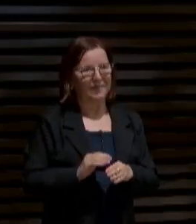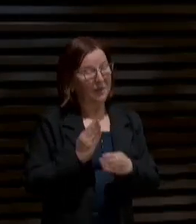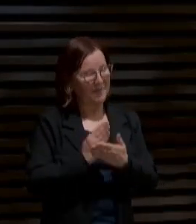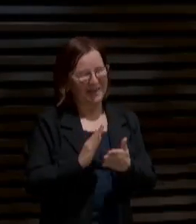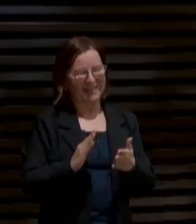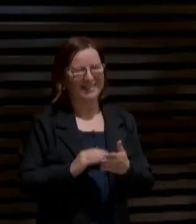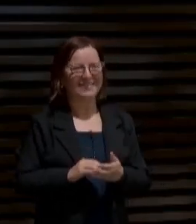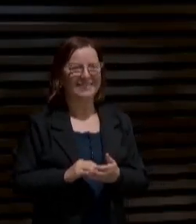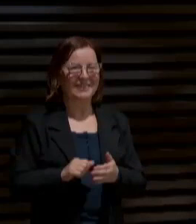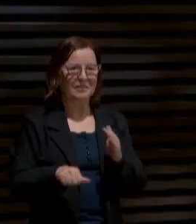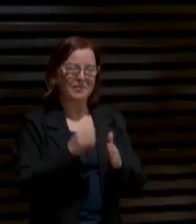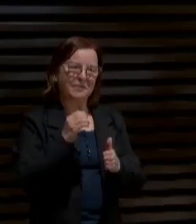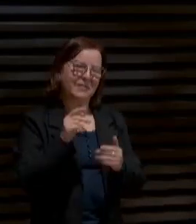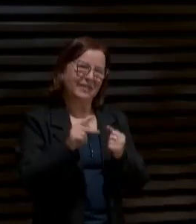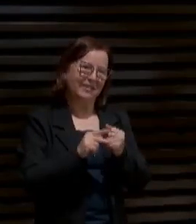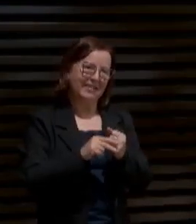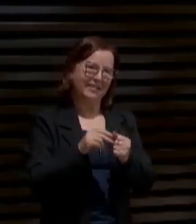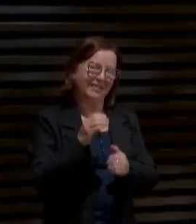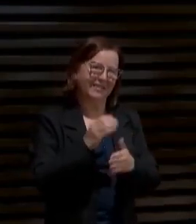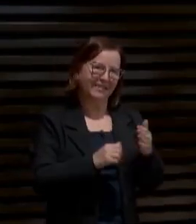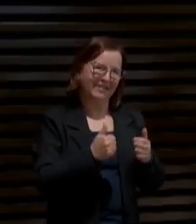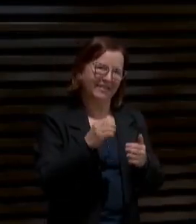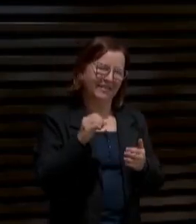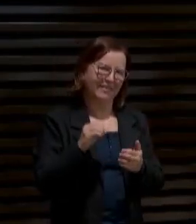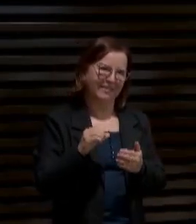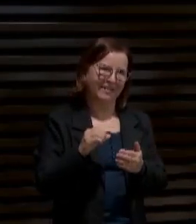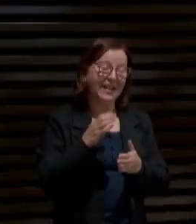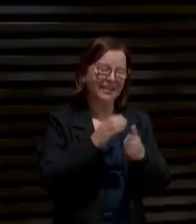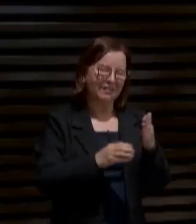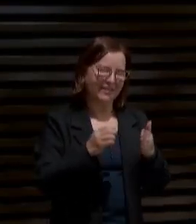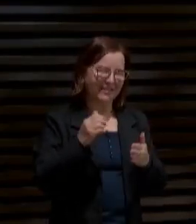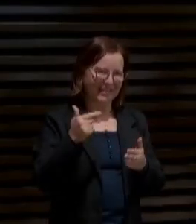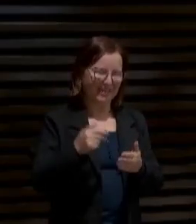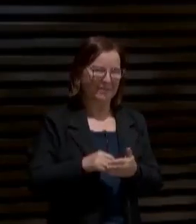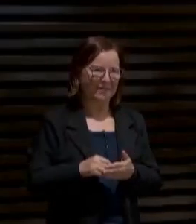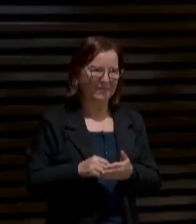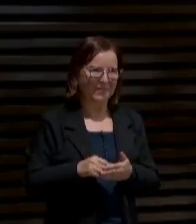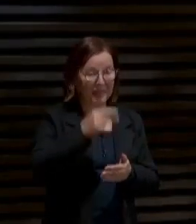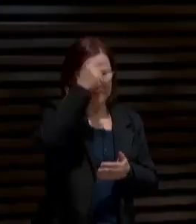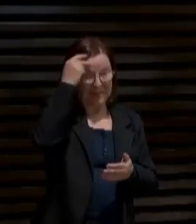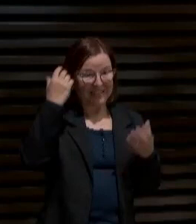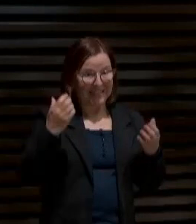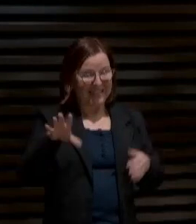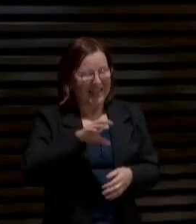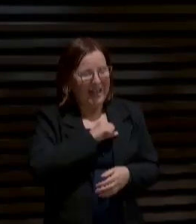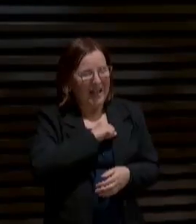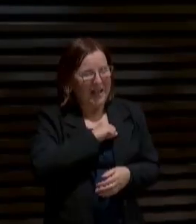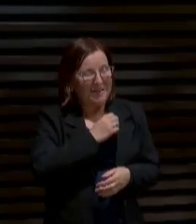3 10 e 11 bom juntos Pois aquele que quer amar a vida e ter dias